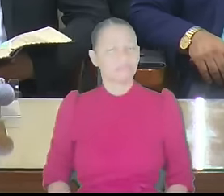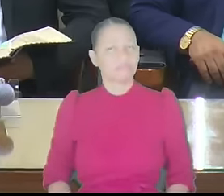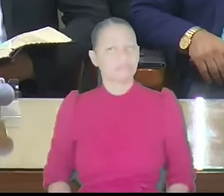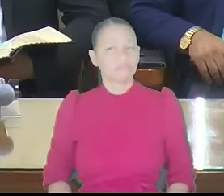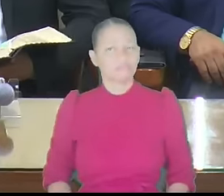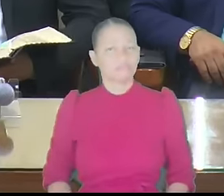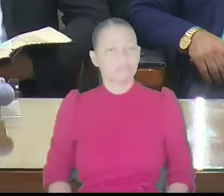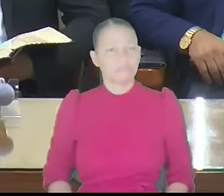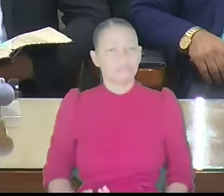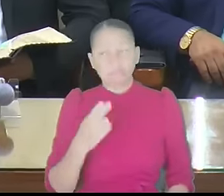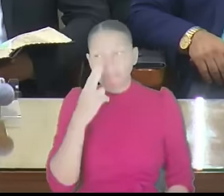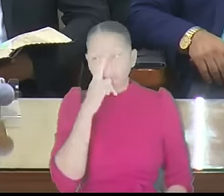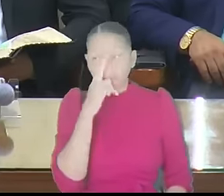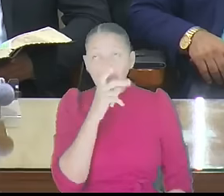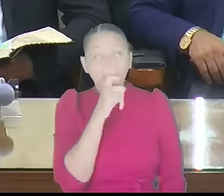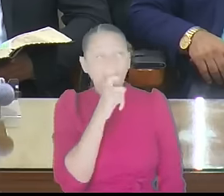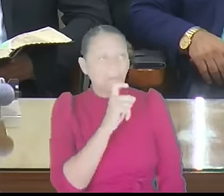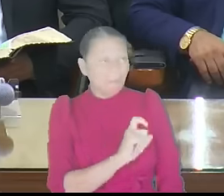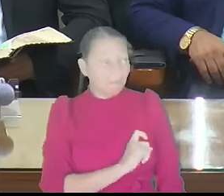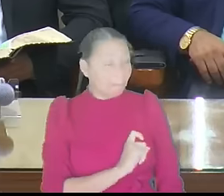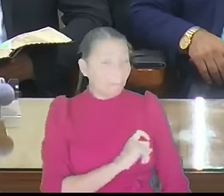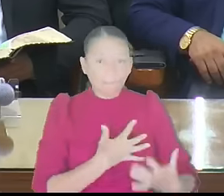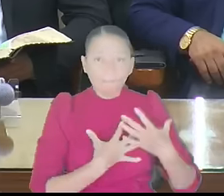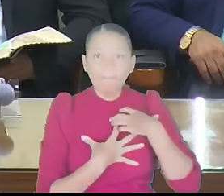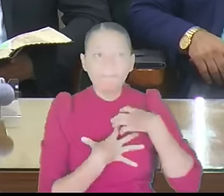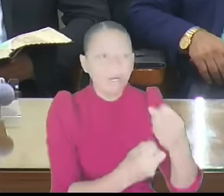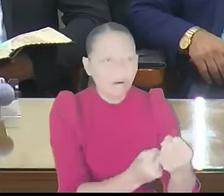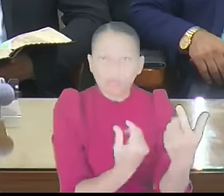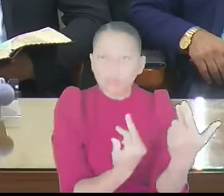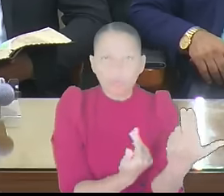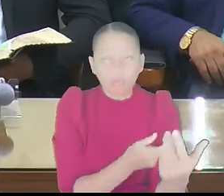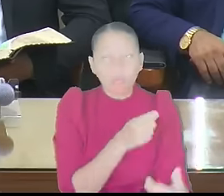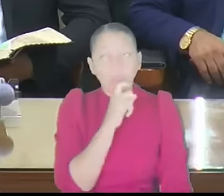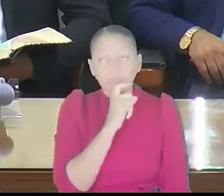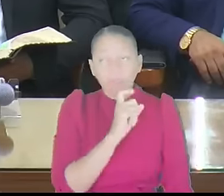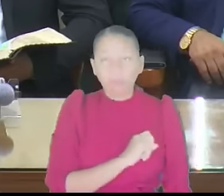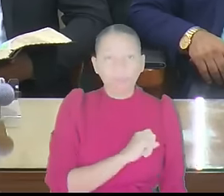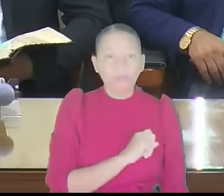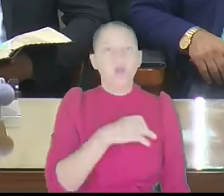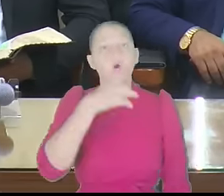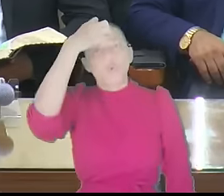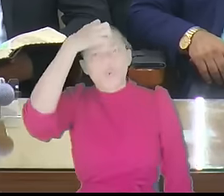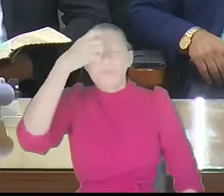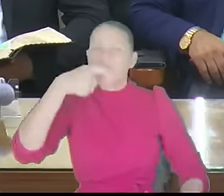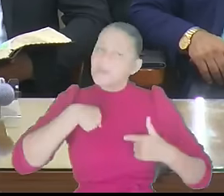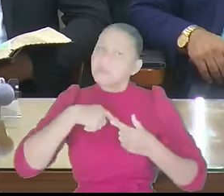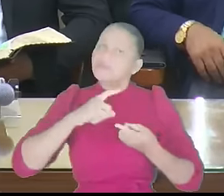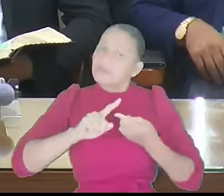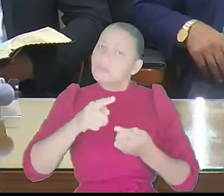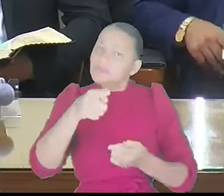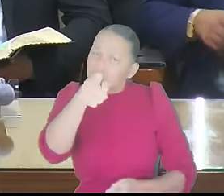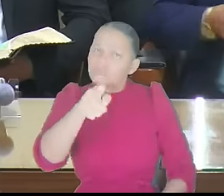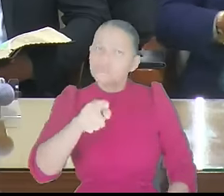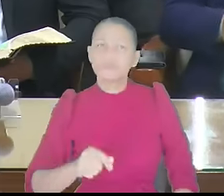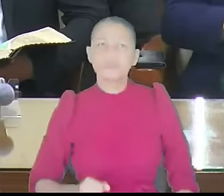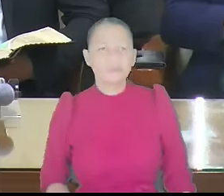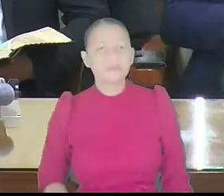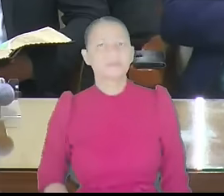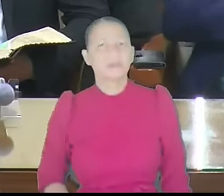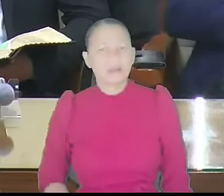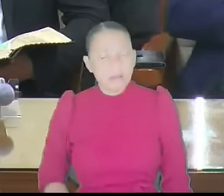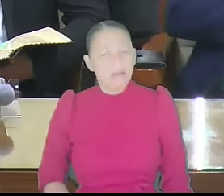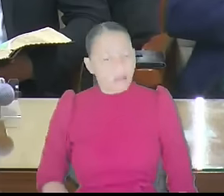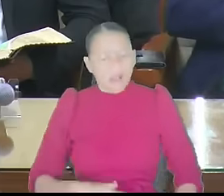Um crente frio vai gerar frieza nos outros. A culpa é nossa. A culpa